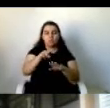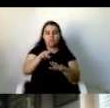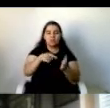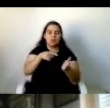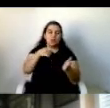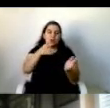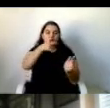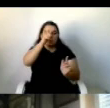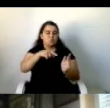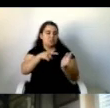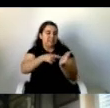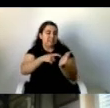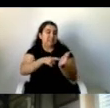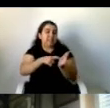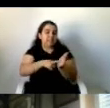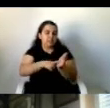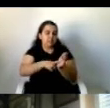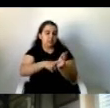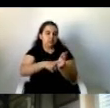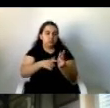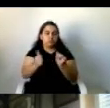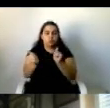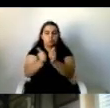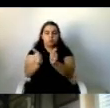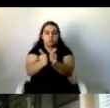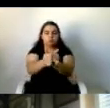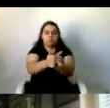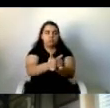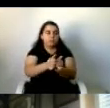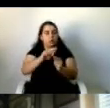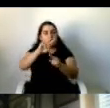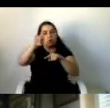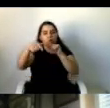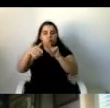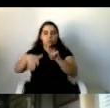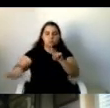pessoas para chegarem a outros locais